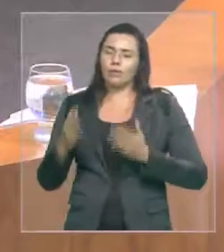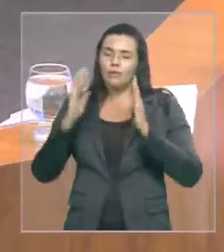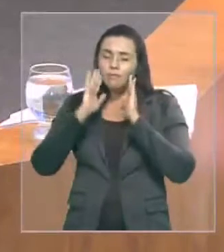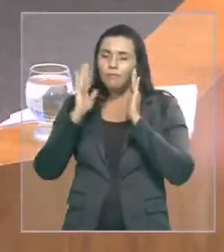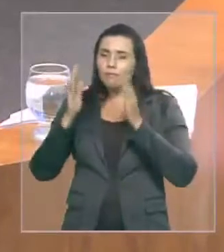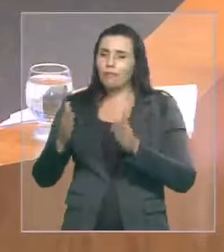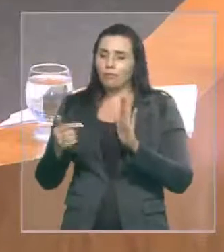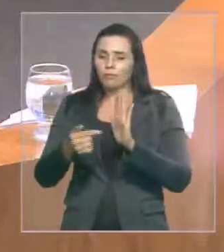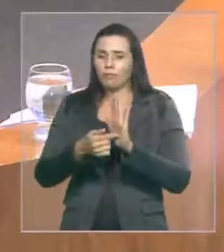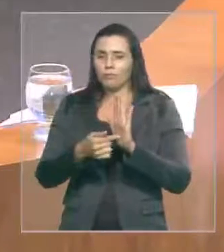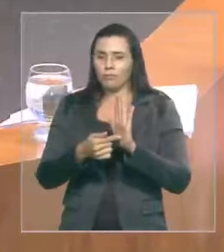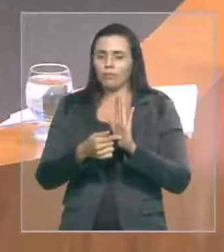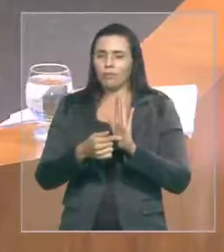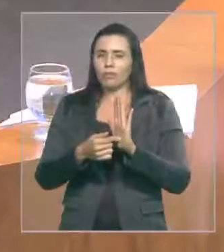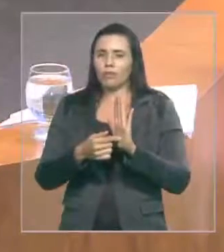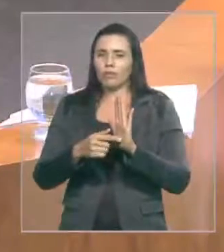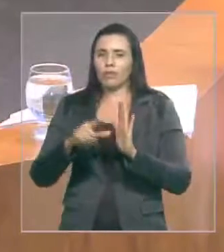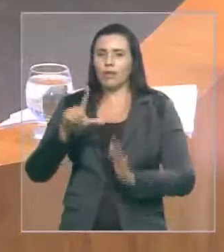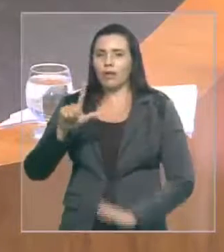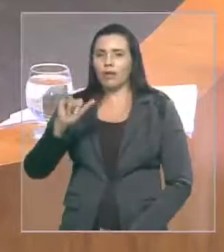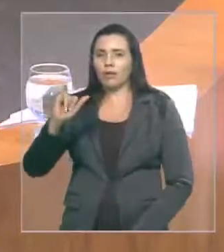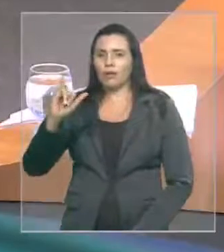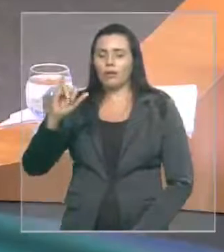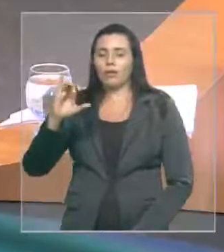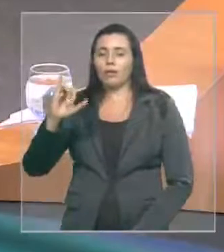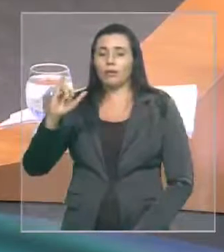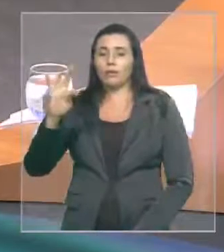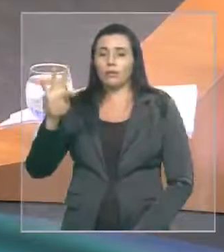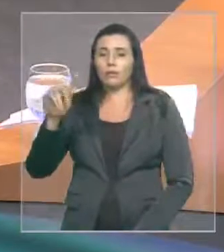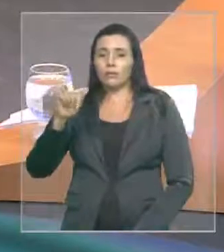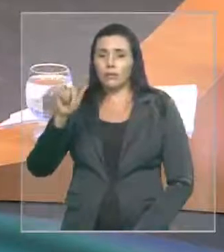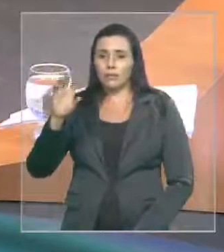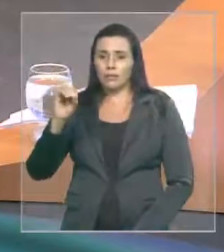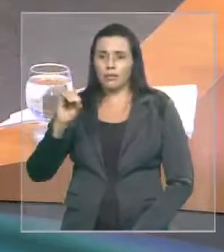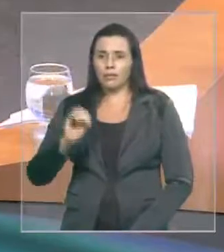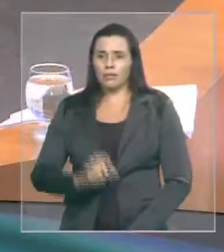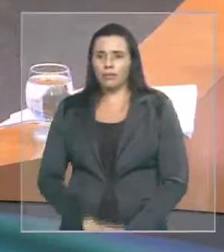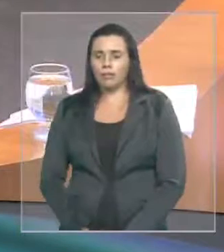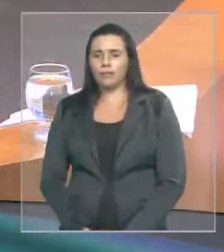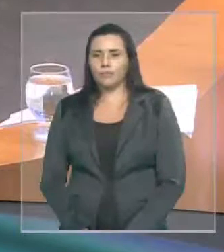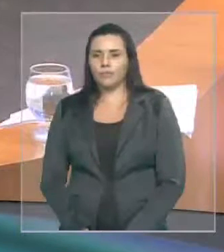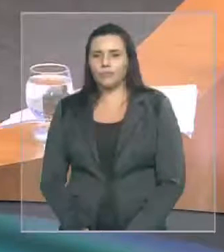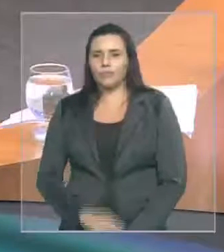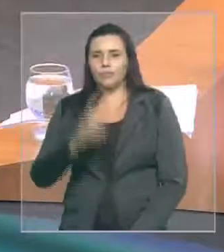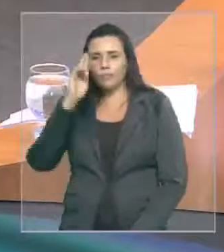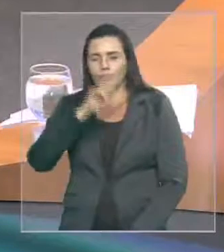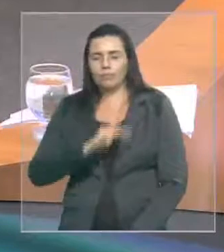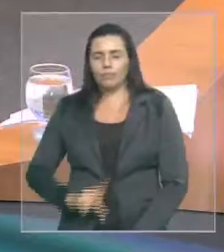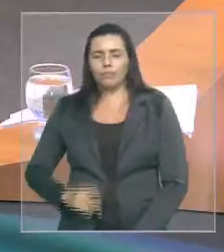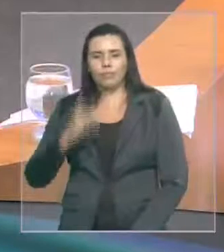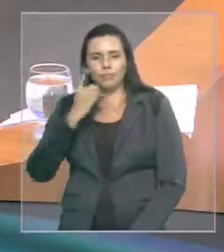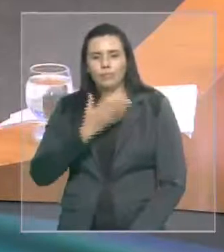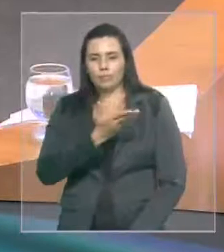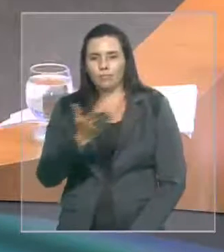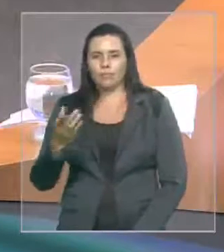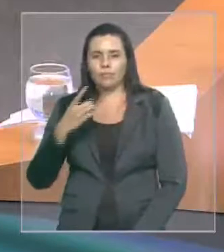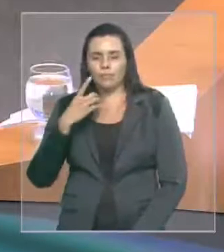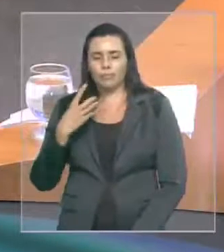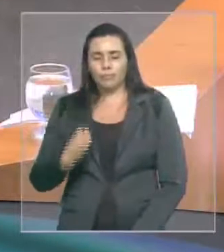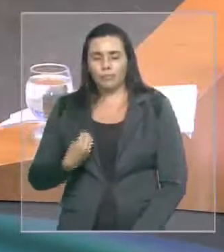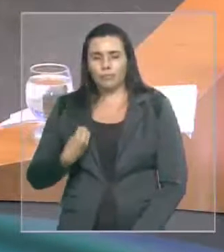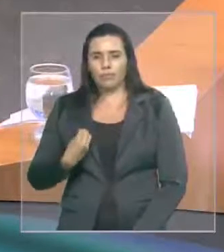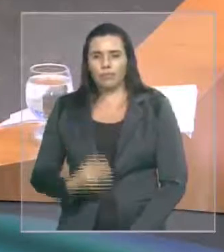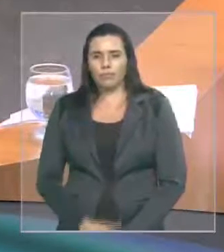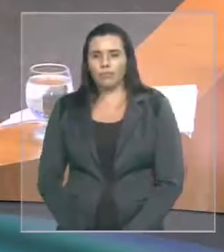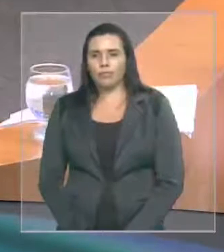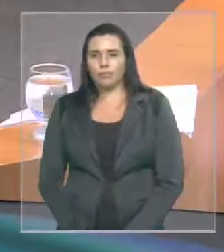licitação. Senhor presidente, senhoras e senhores deputados, vamos fazer um pronunciamento mais